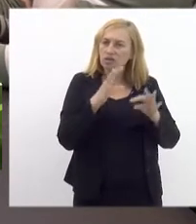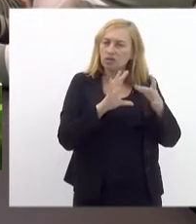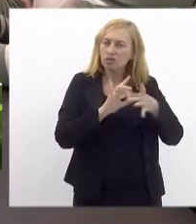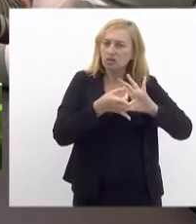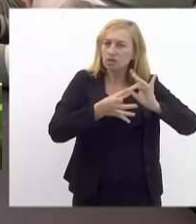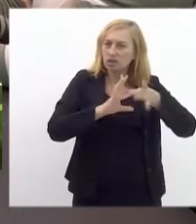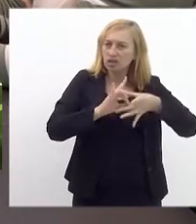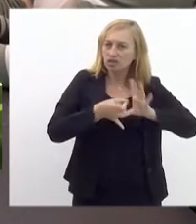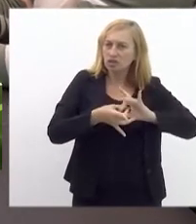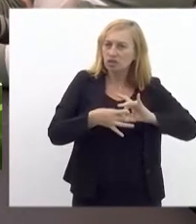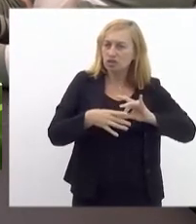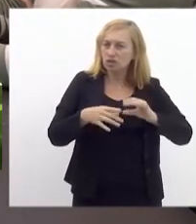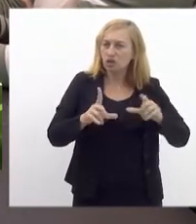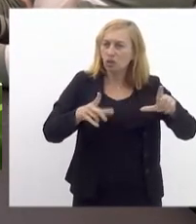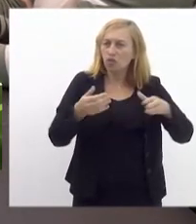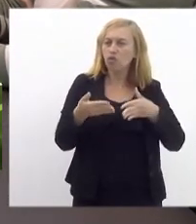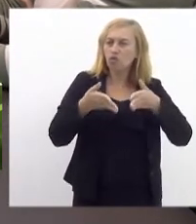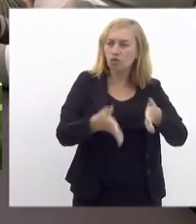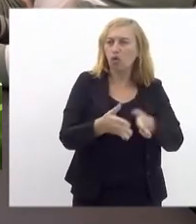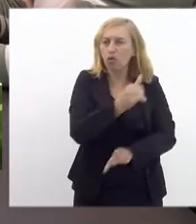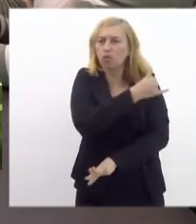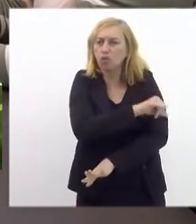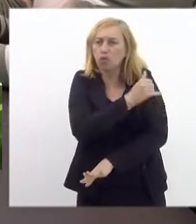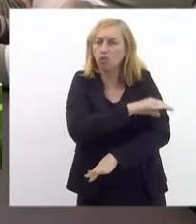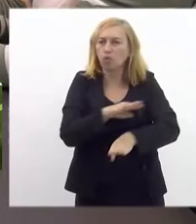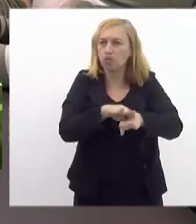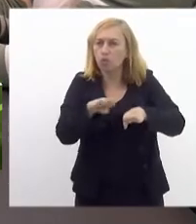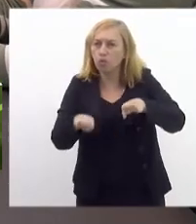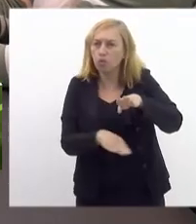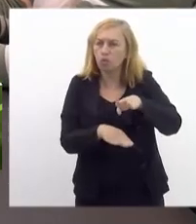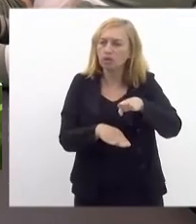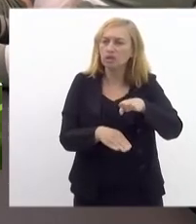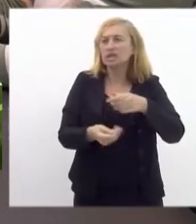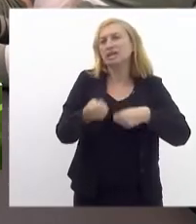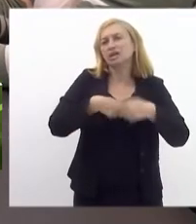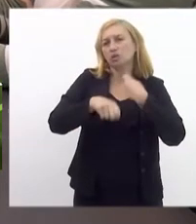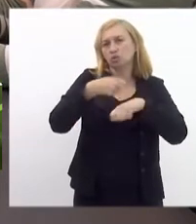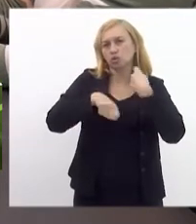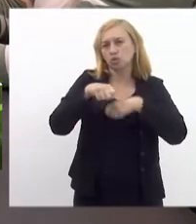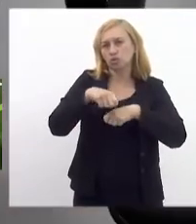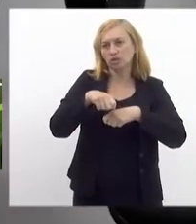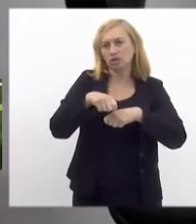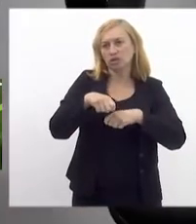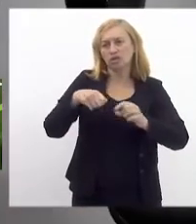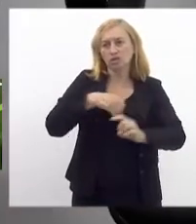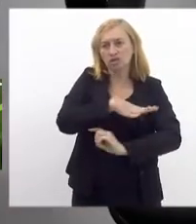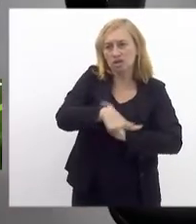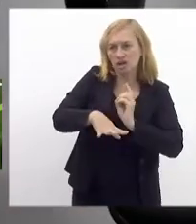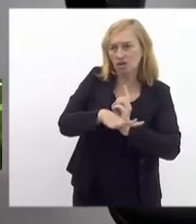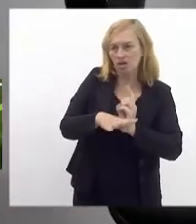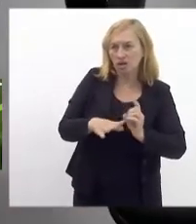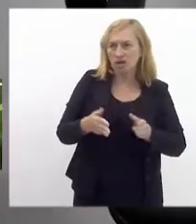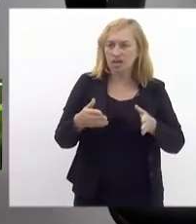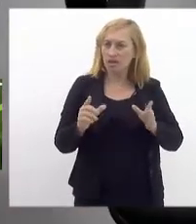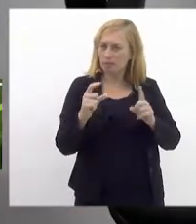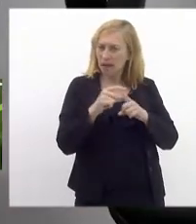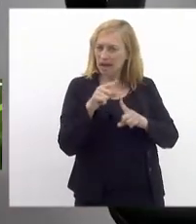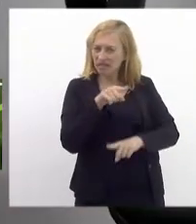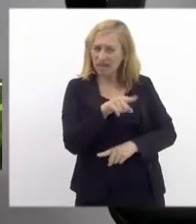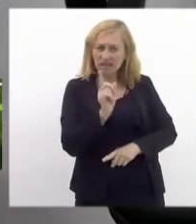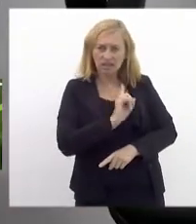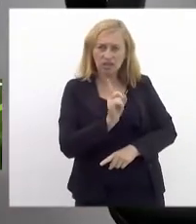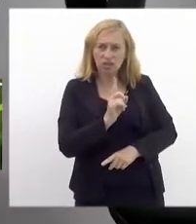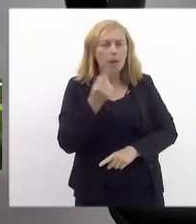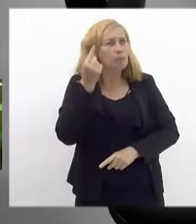do Rio de Janeiro, um estado profundamente desigual, econômica e socialmente. E esse termo não está lá. Eu acho que pensar